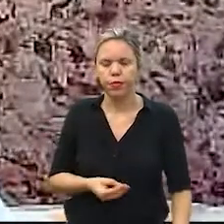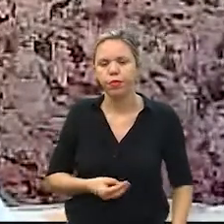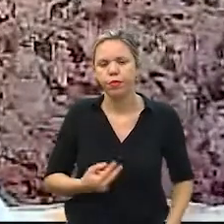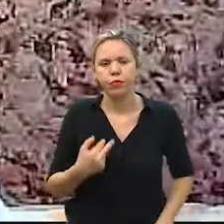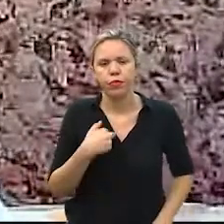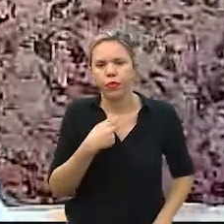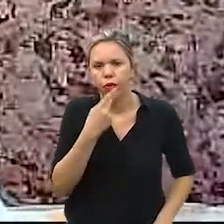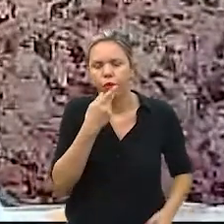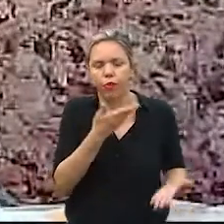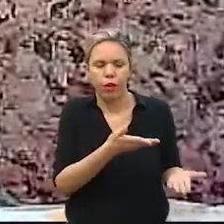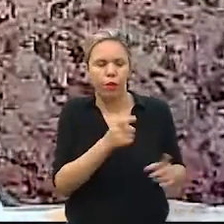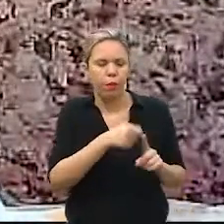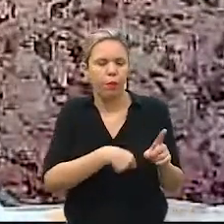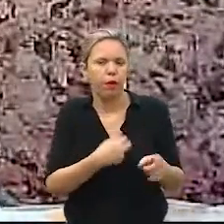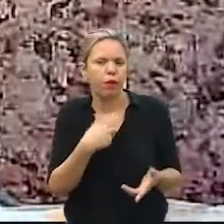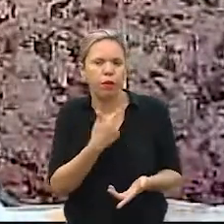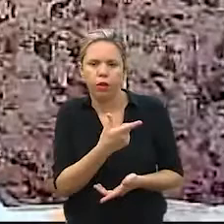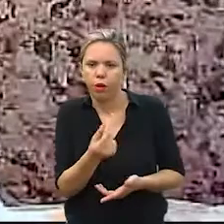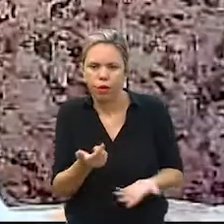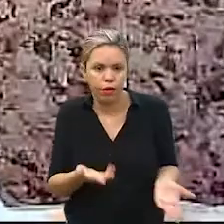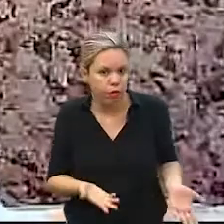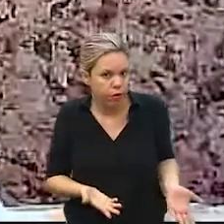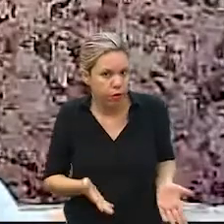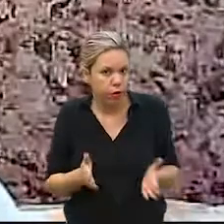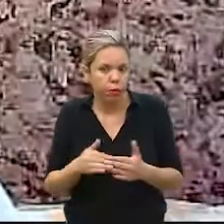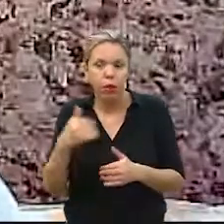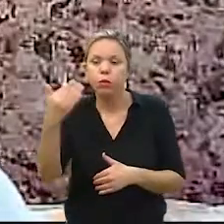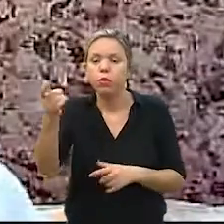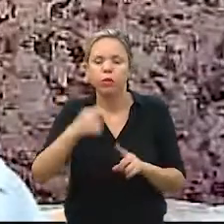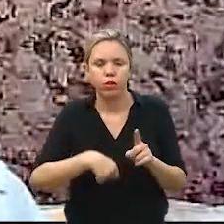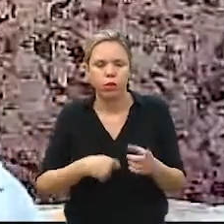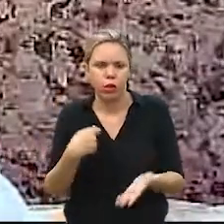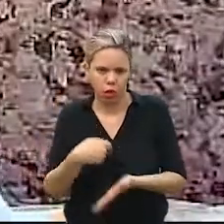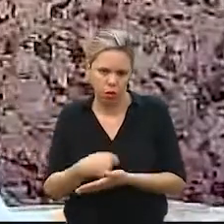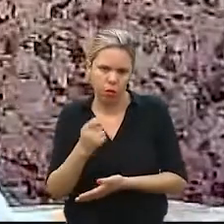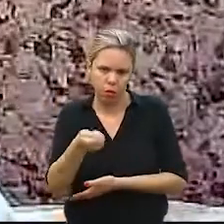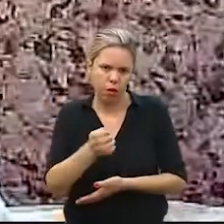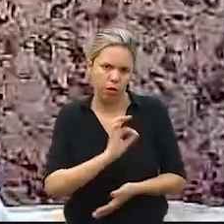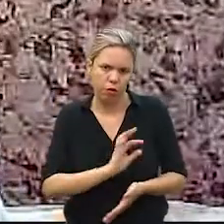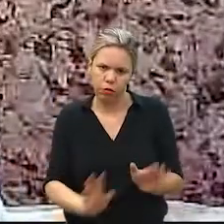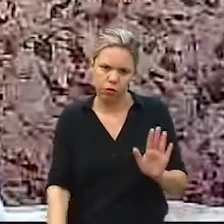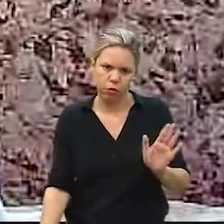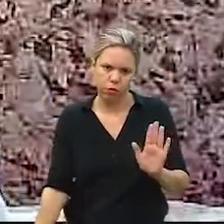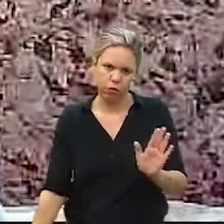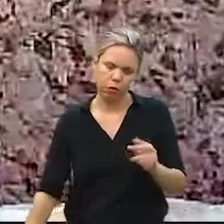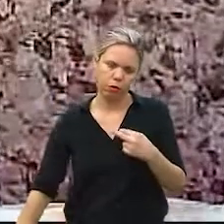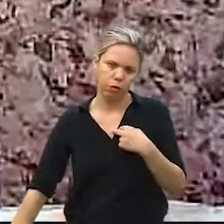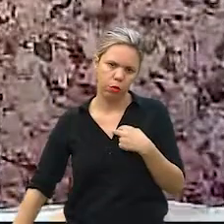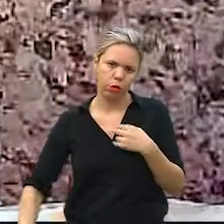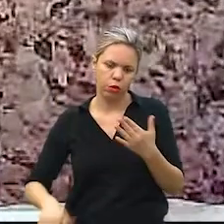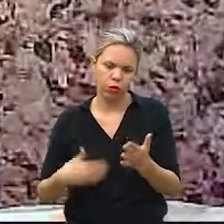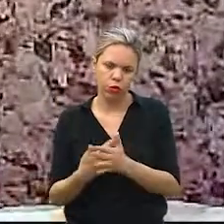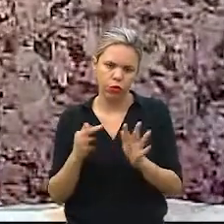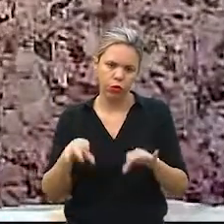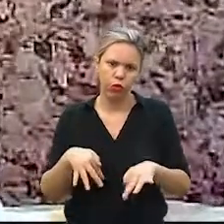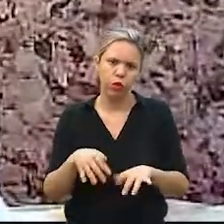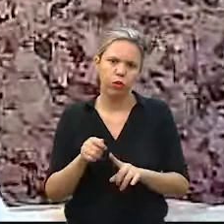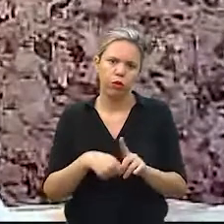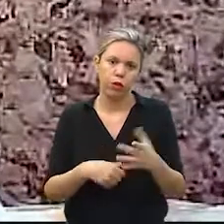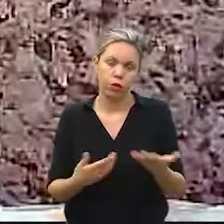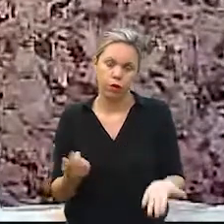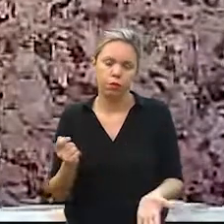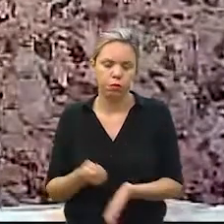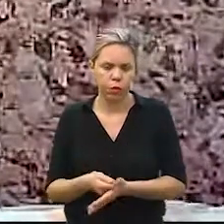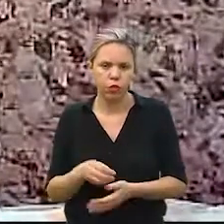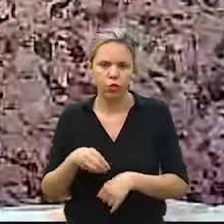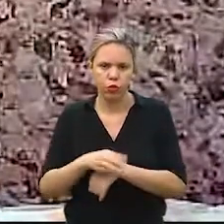não posso dizer, esse mês eu não tenho dinheiro, pede o mês que vem, que o mês que vem eu dou. Não, tem que ser até o final do mês, tem